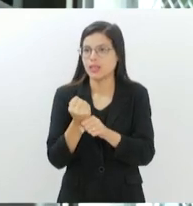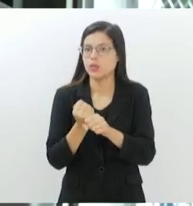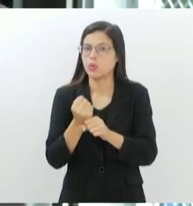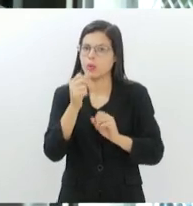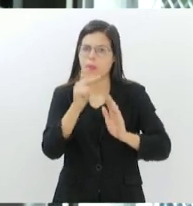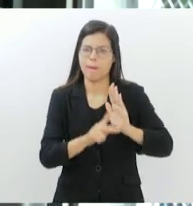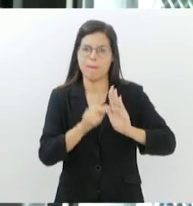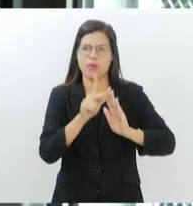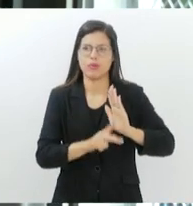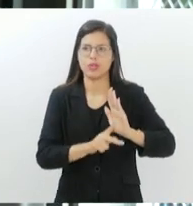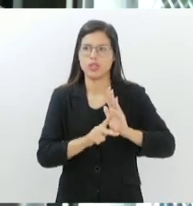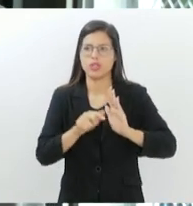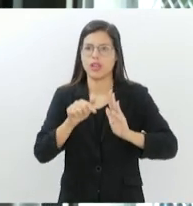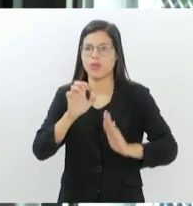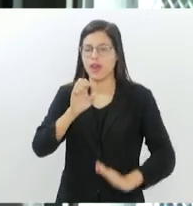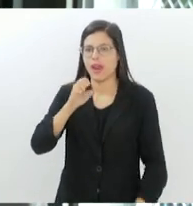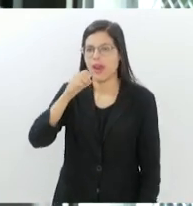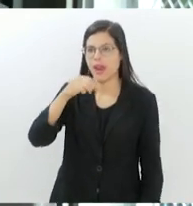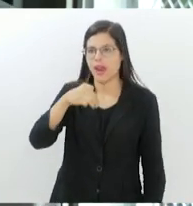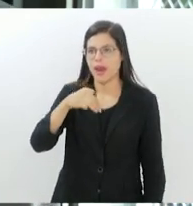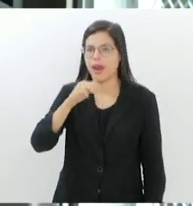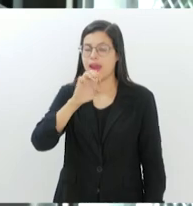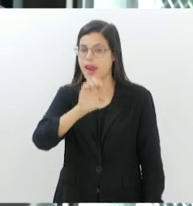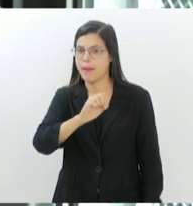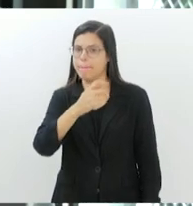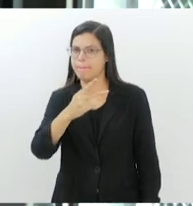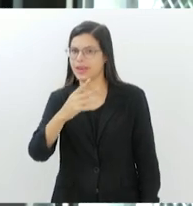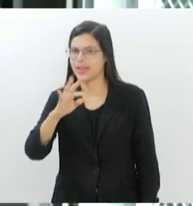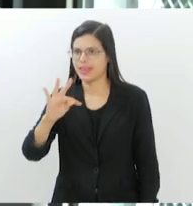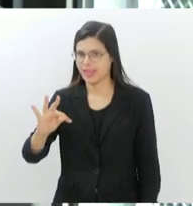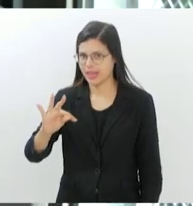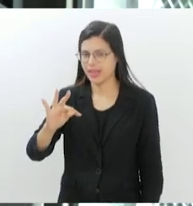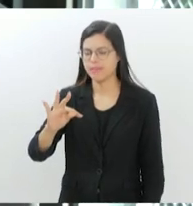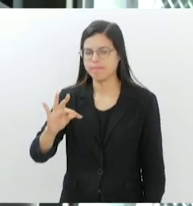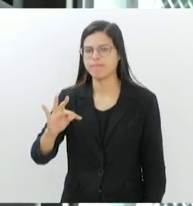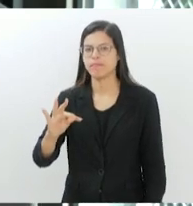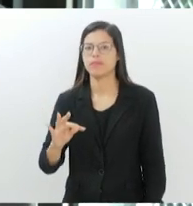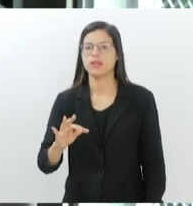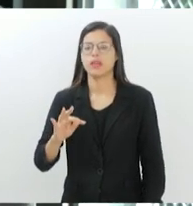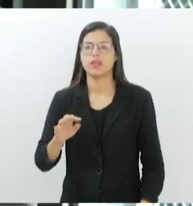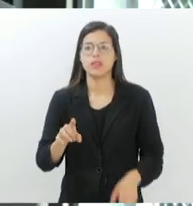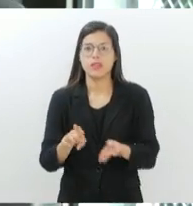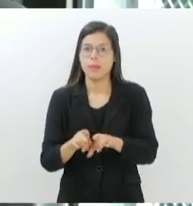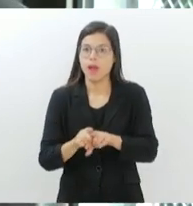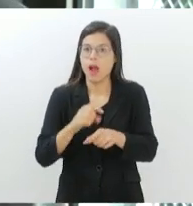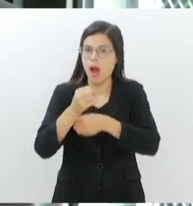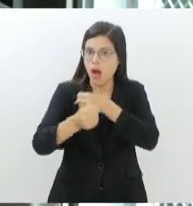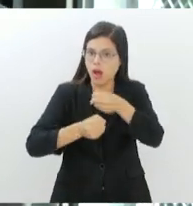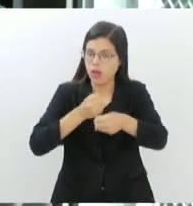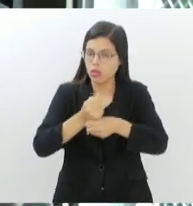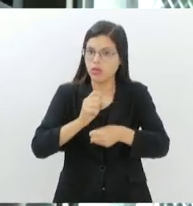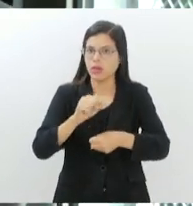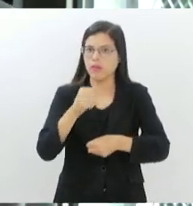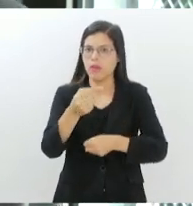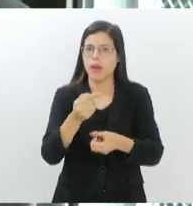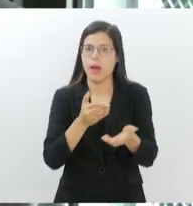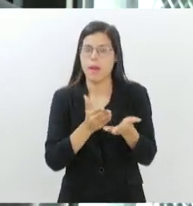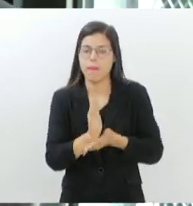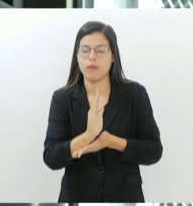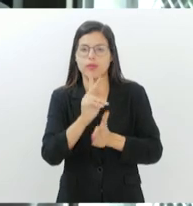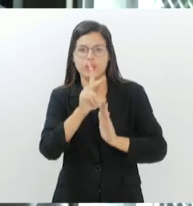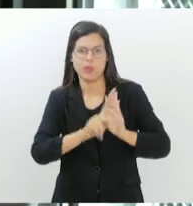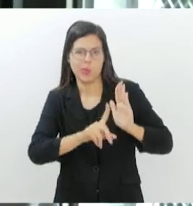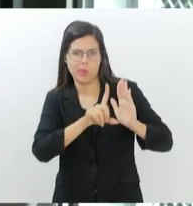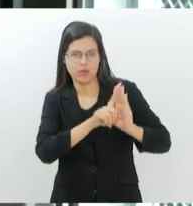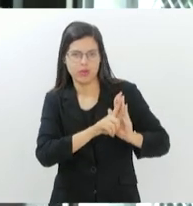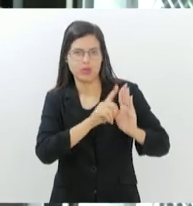piloto chamado EM-EPT, e a intenção, obviamente, a partir do ano que vem, com a aprovação do PL 121, é